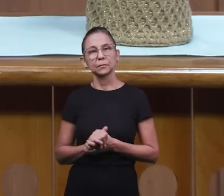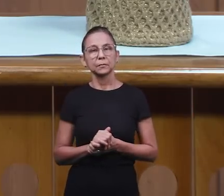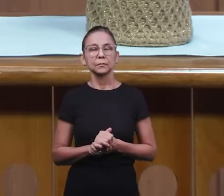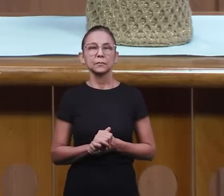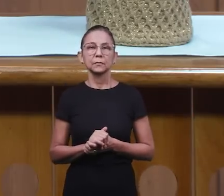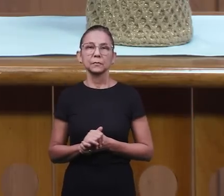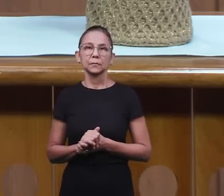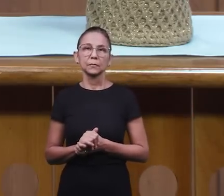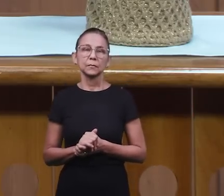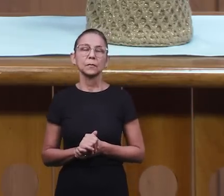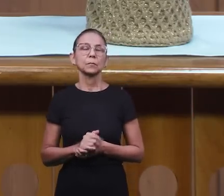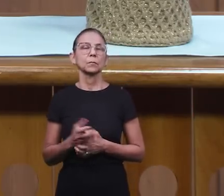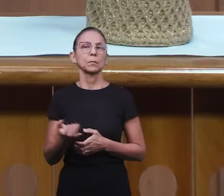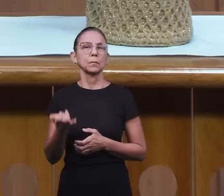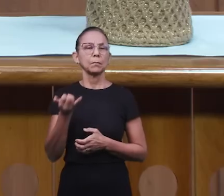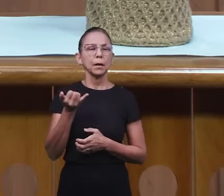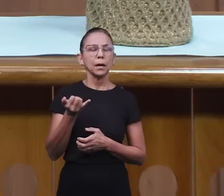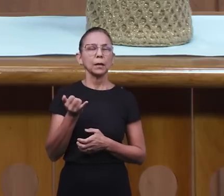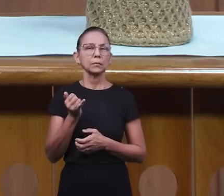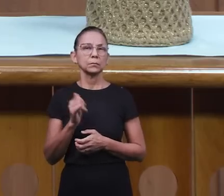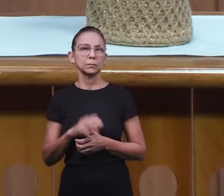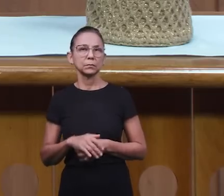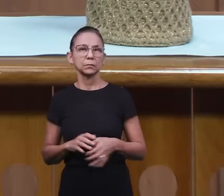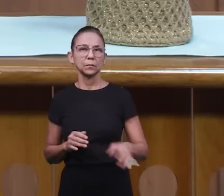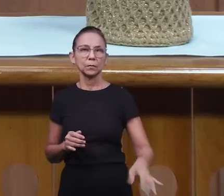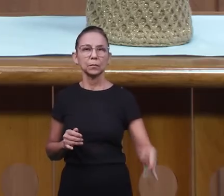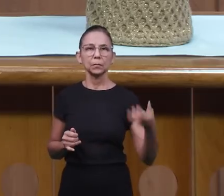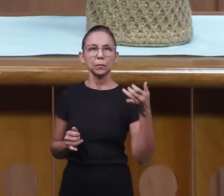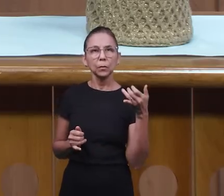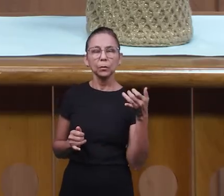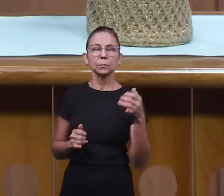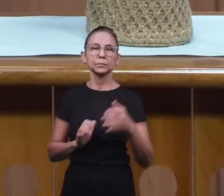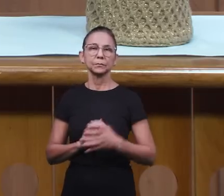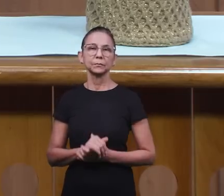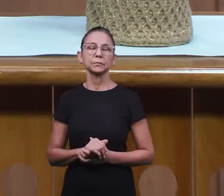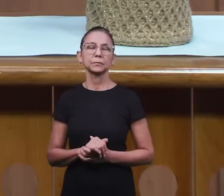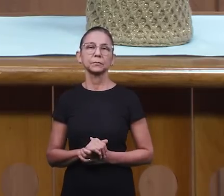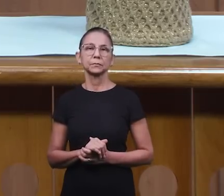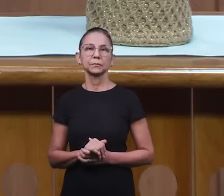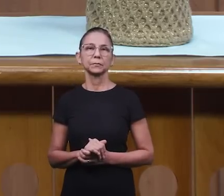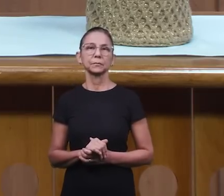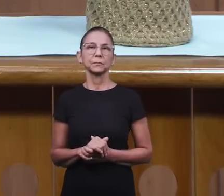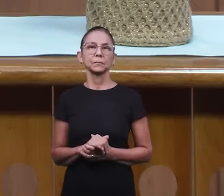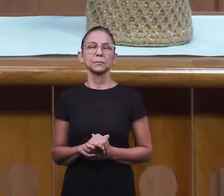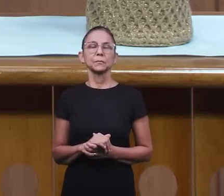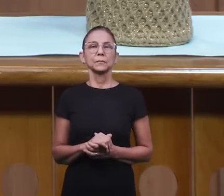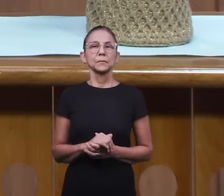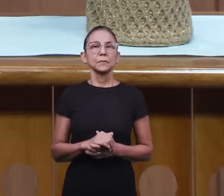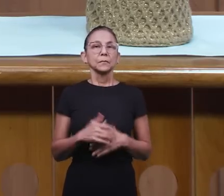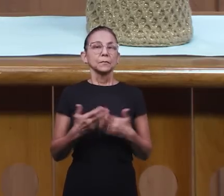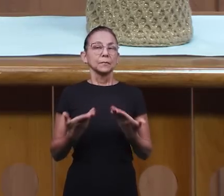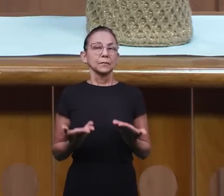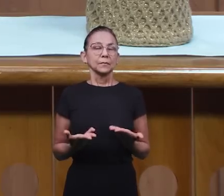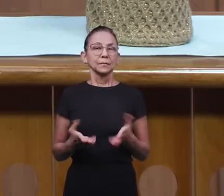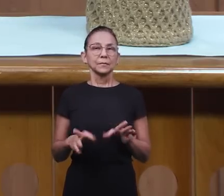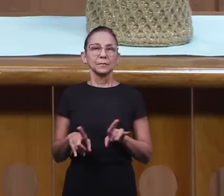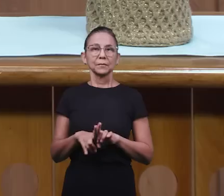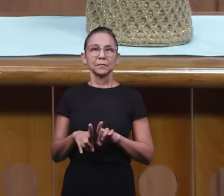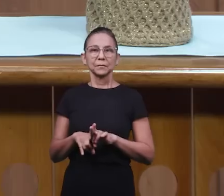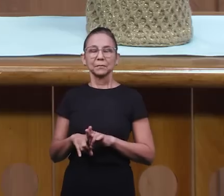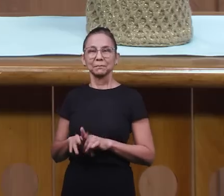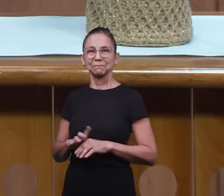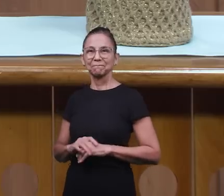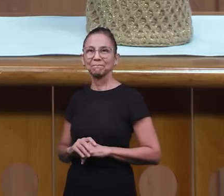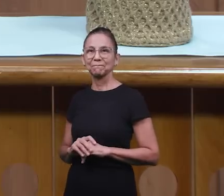no exterior, né, para telefonar e haverá um atendimento ali da necessidade que houver. Por fim,